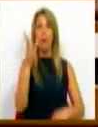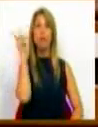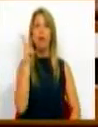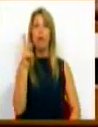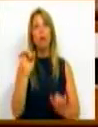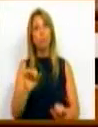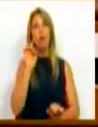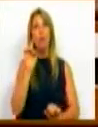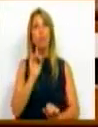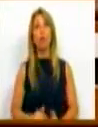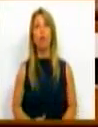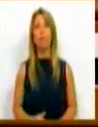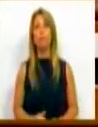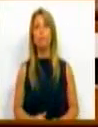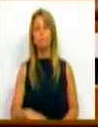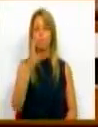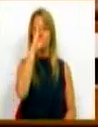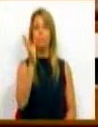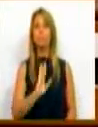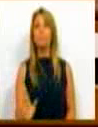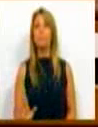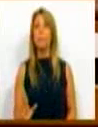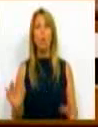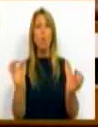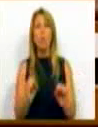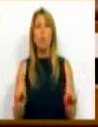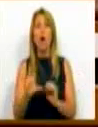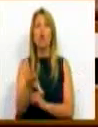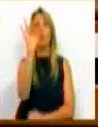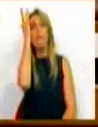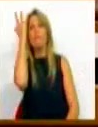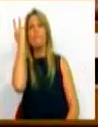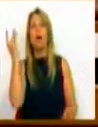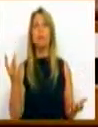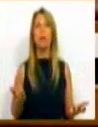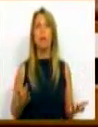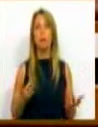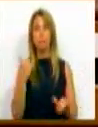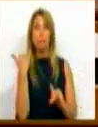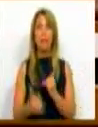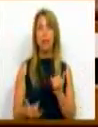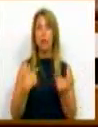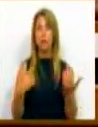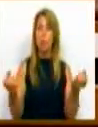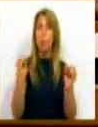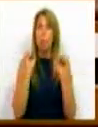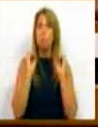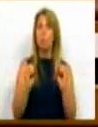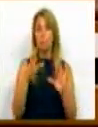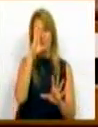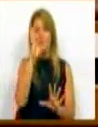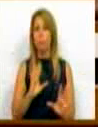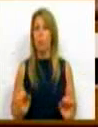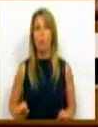um valor. Sabemos que não há escolhas fáceis e sem riscos. Sabemos